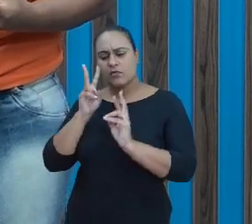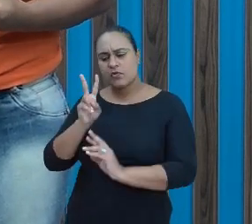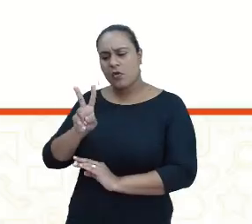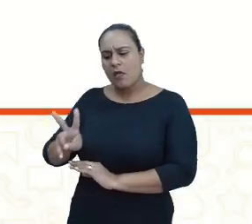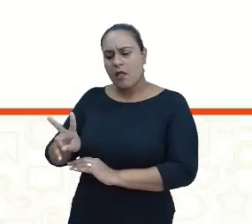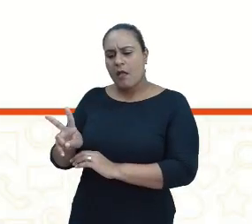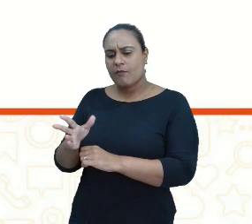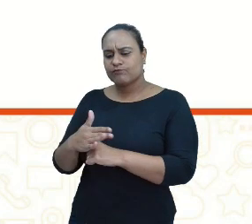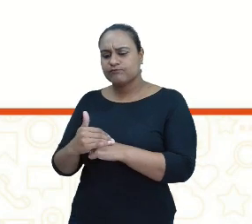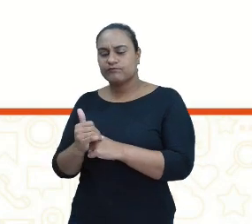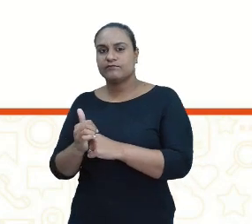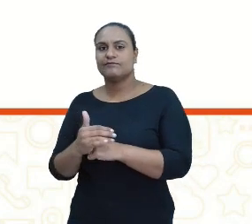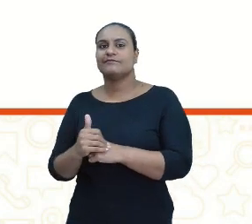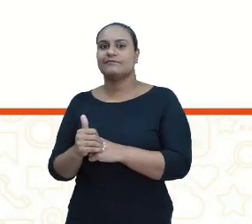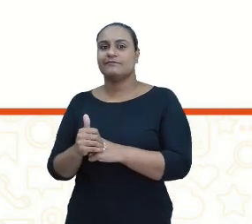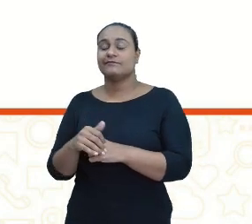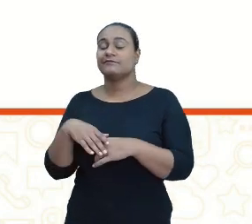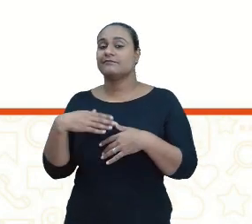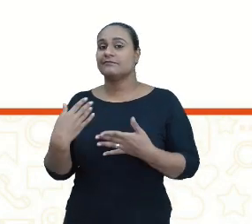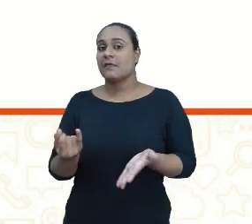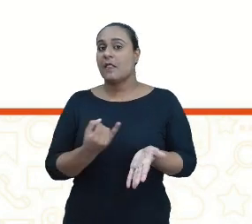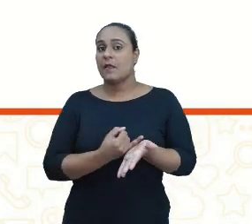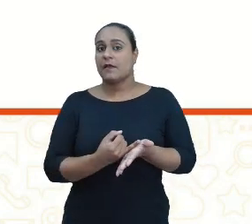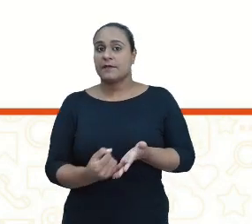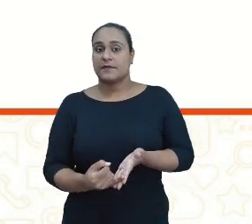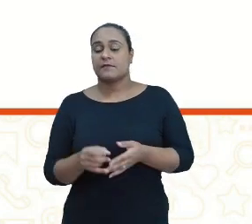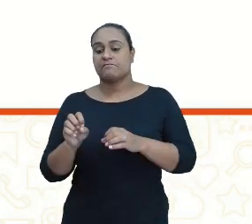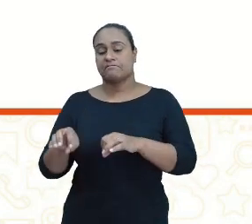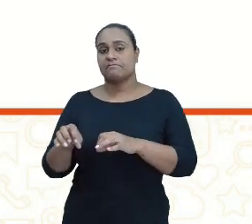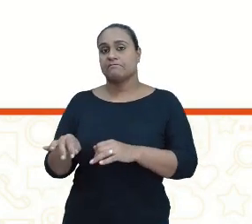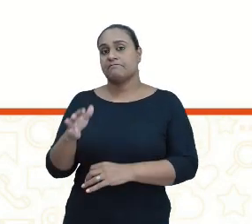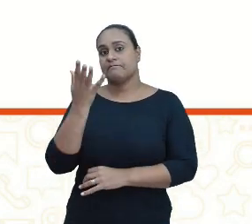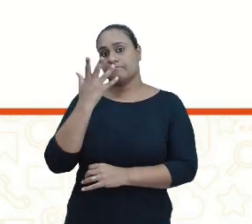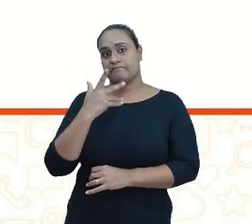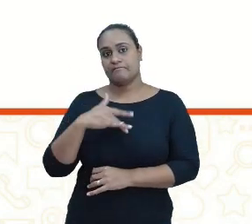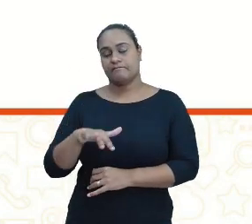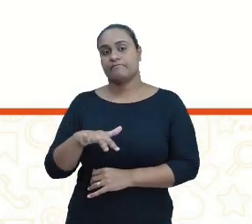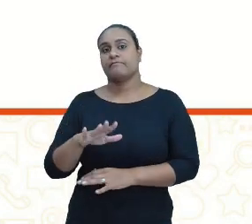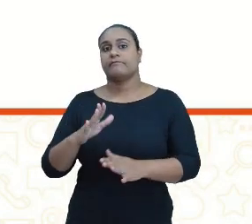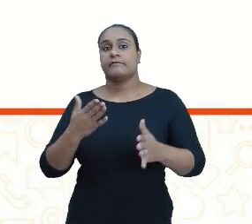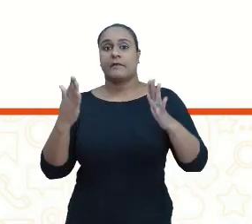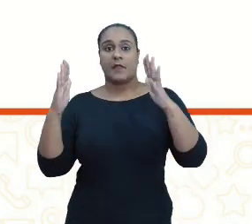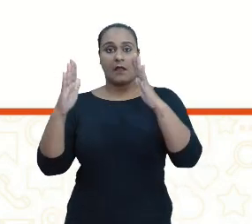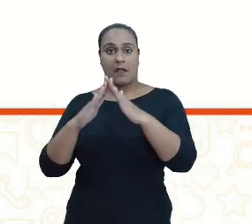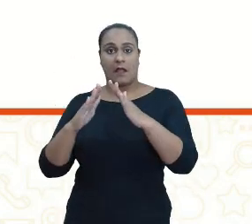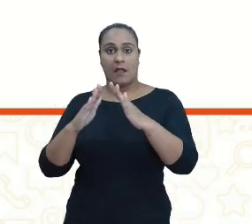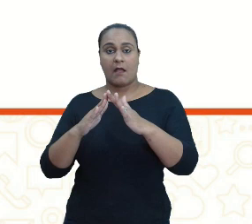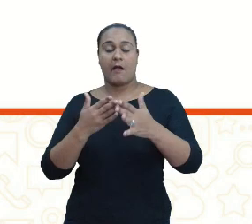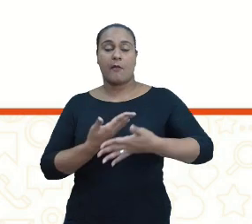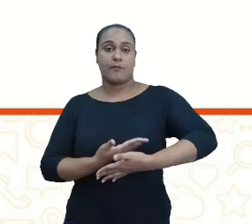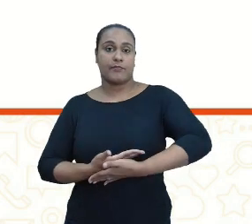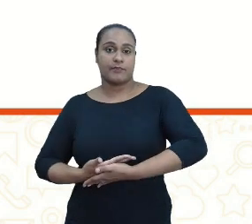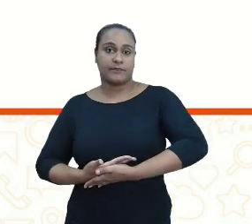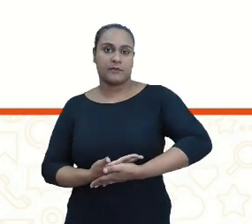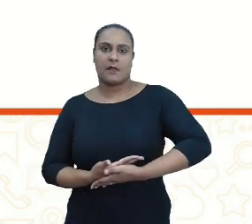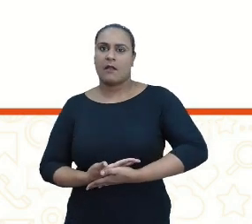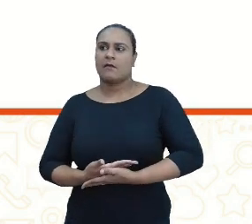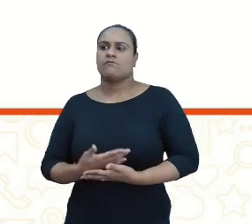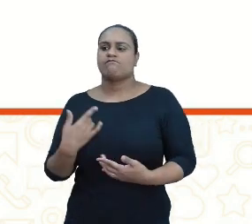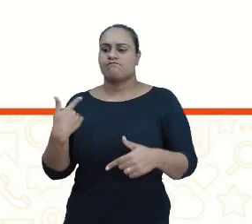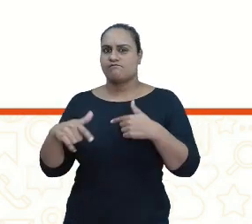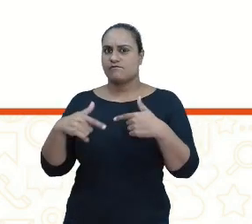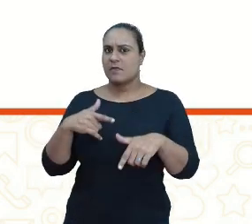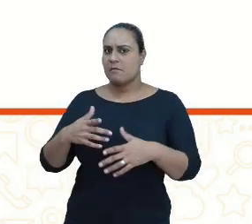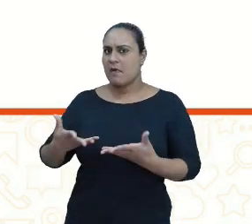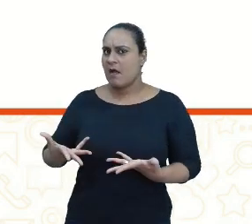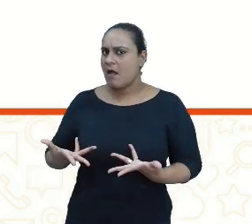sensível. E no início da educação infantil, a creche faz um trabalho maravilhoso, porque deixou de